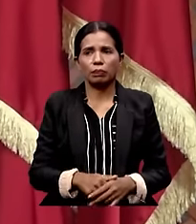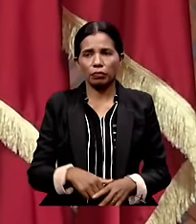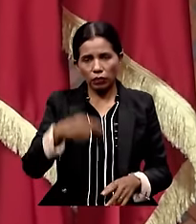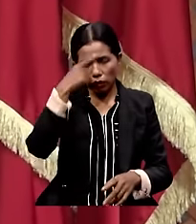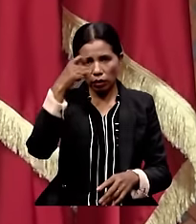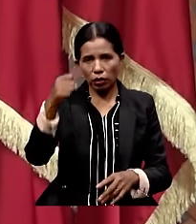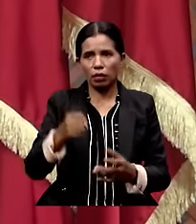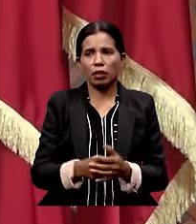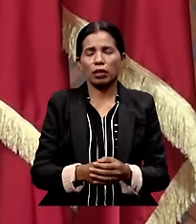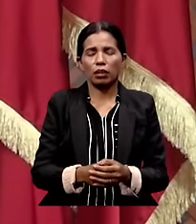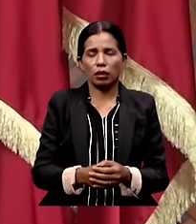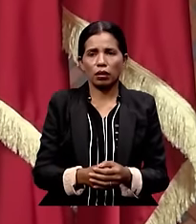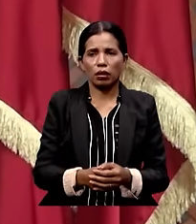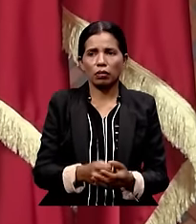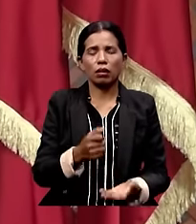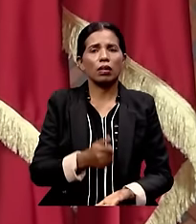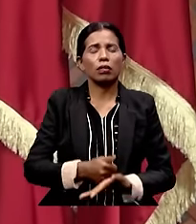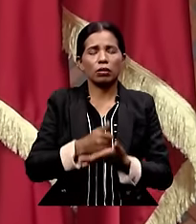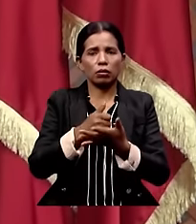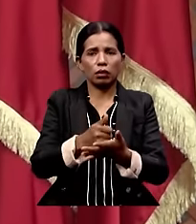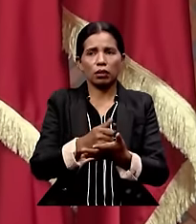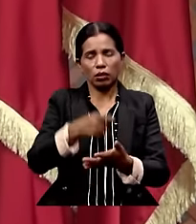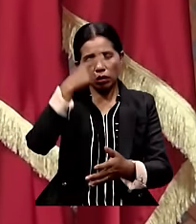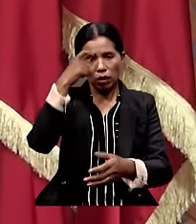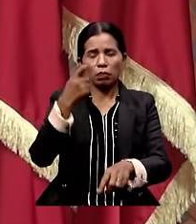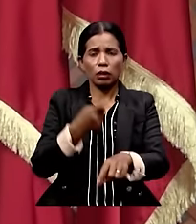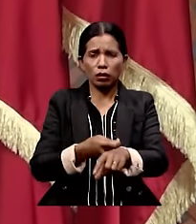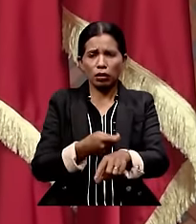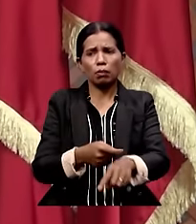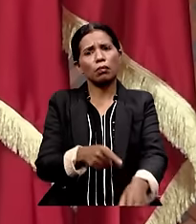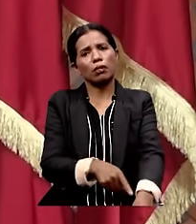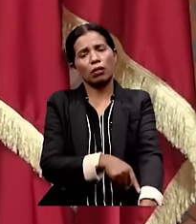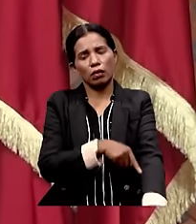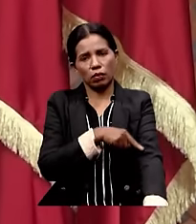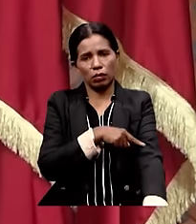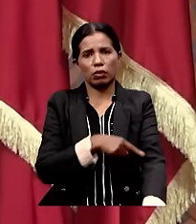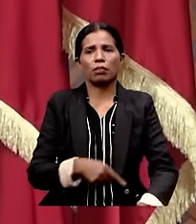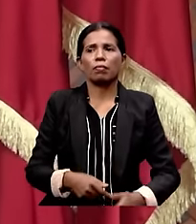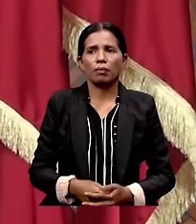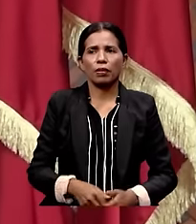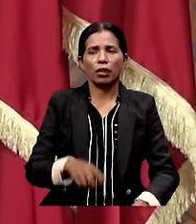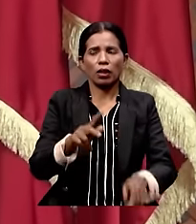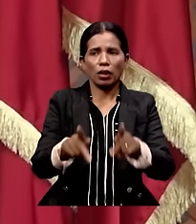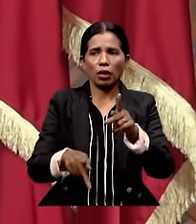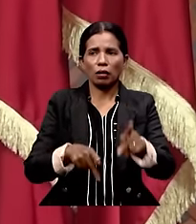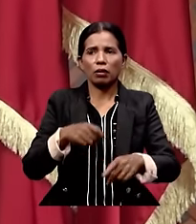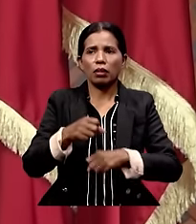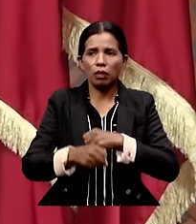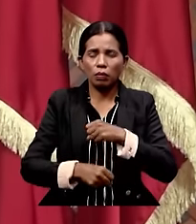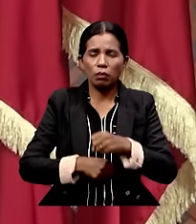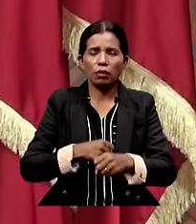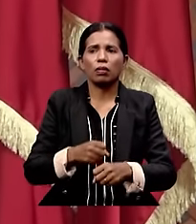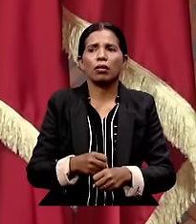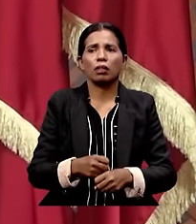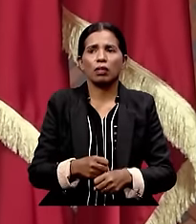razão humanitária. E tamba tempo na aeroclosona, e mané sofre do que de gasto,